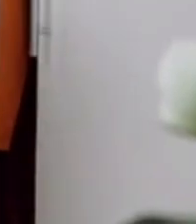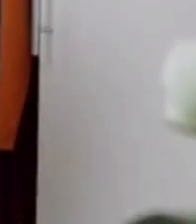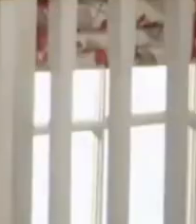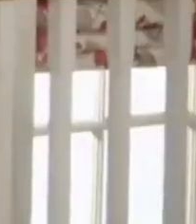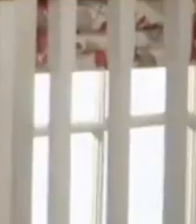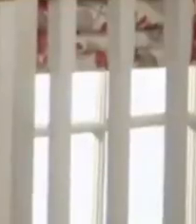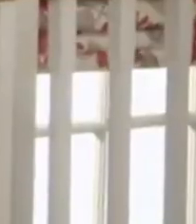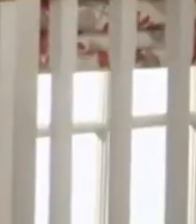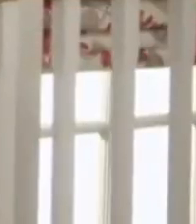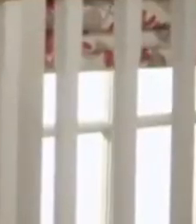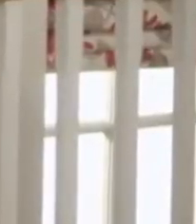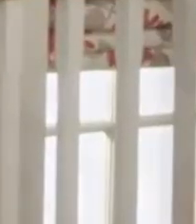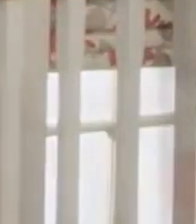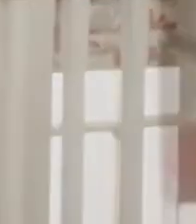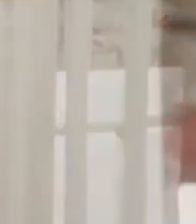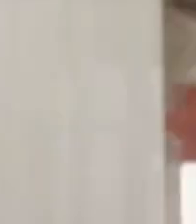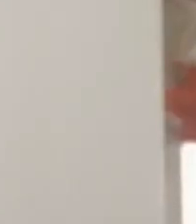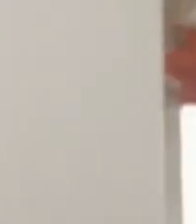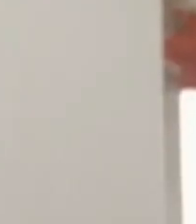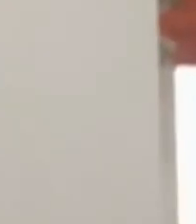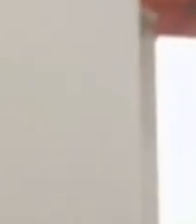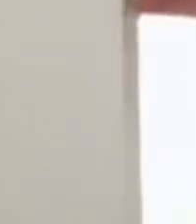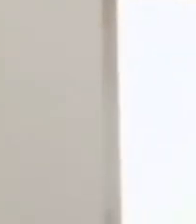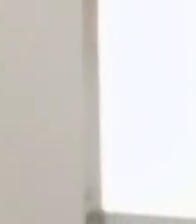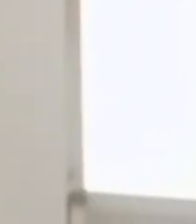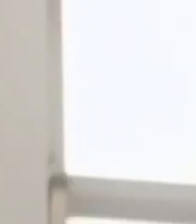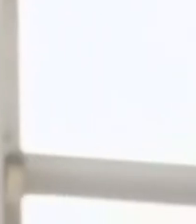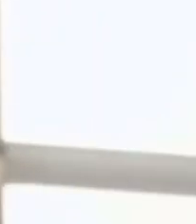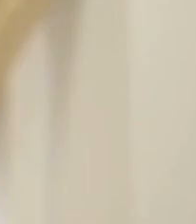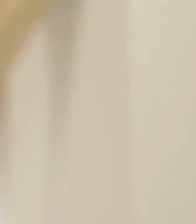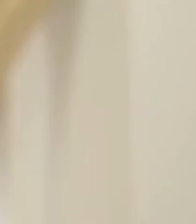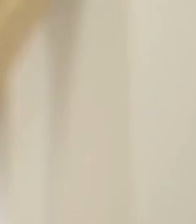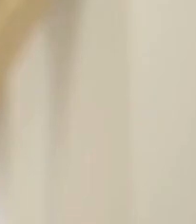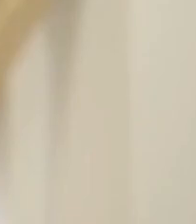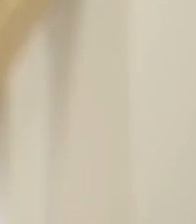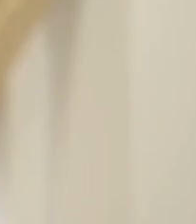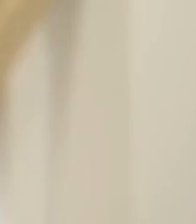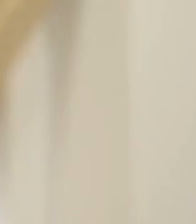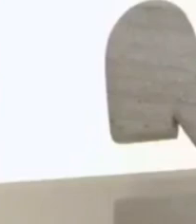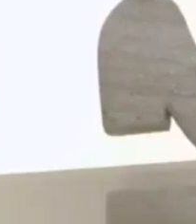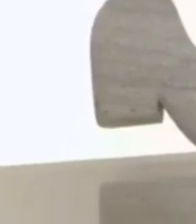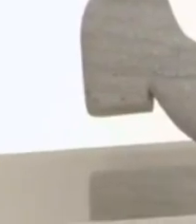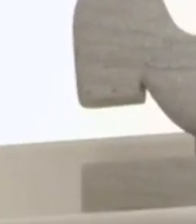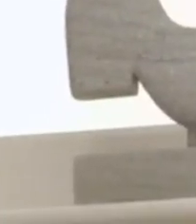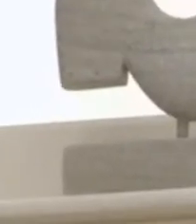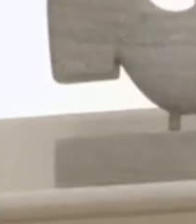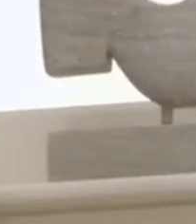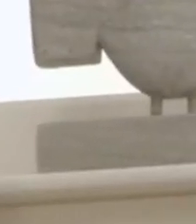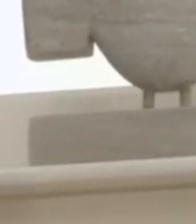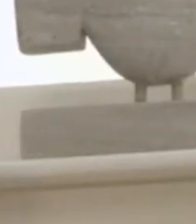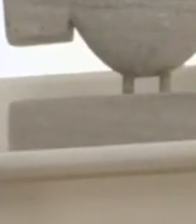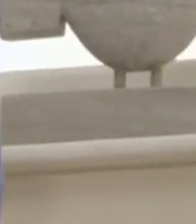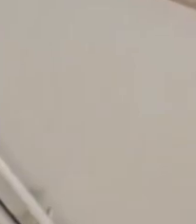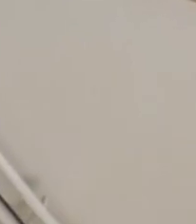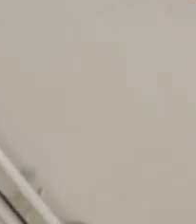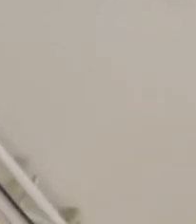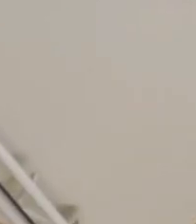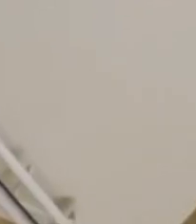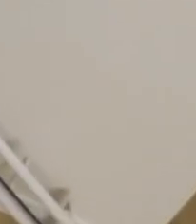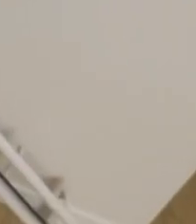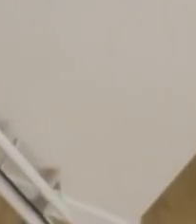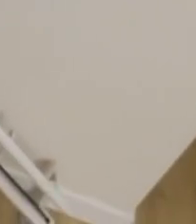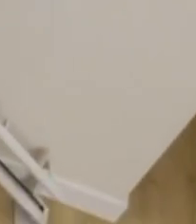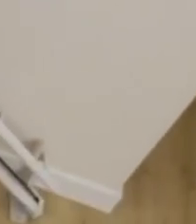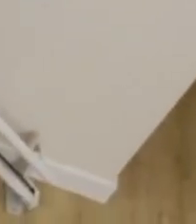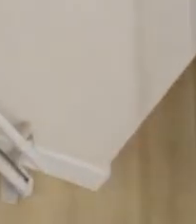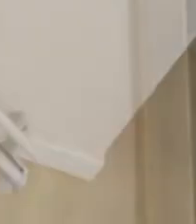Algumas coisas nunca mudam. E o elevador de escada Stana pode ajudá-lo a continuar a sua vida como habitualmente. É instalado pela Stana em menos